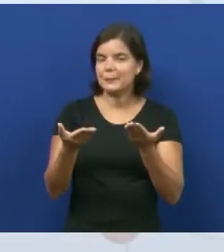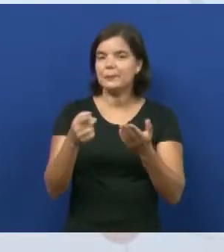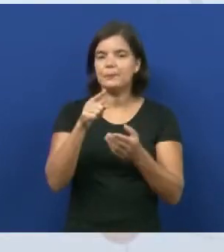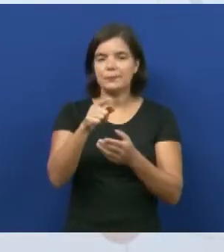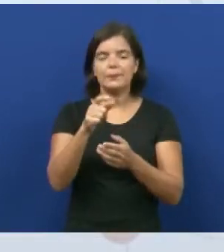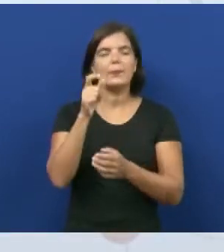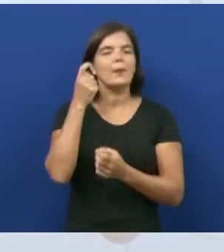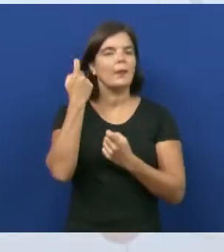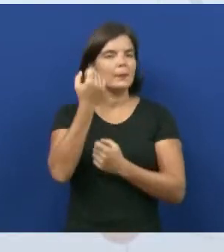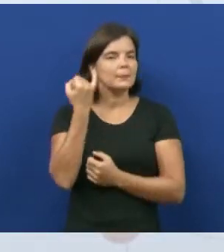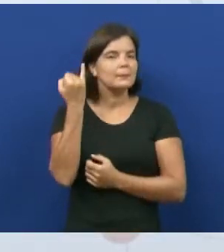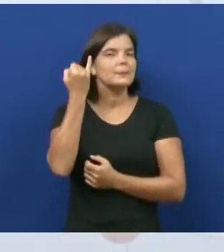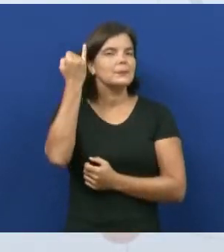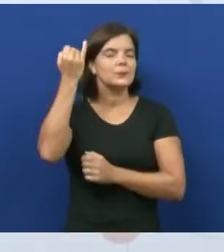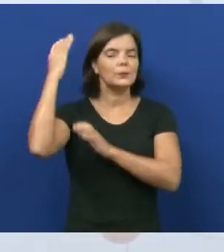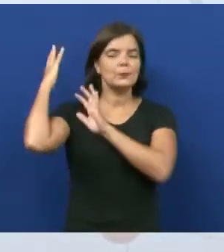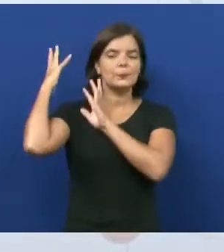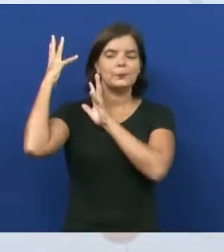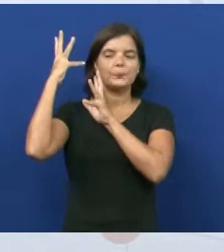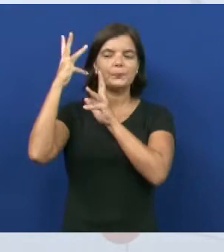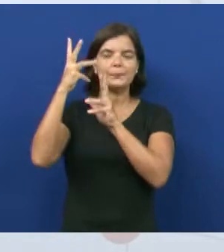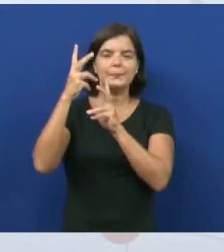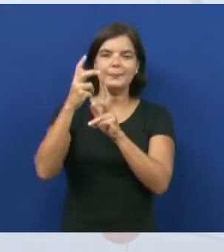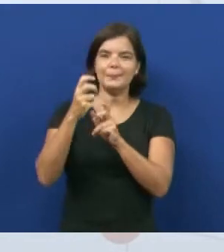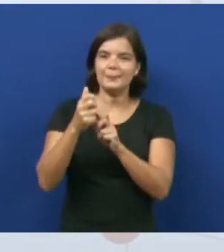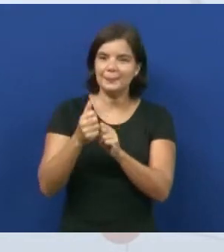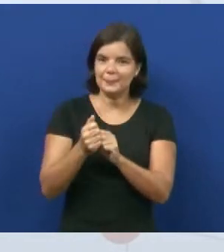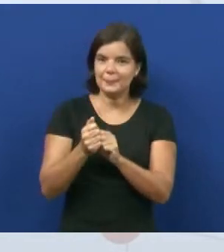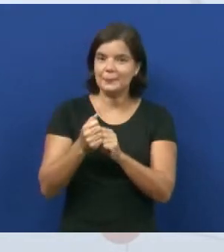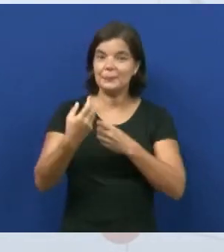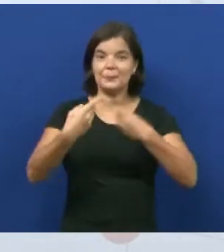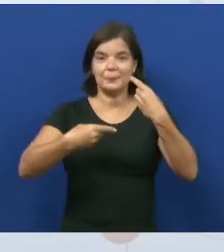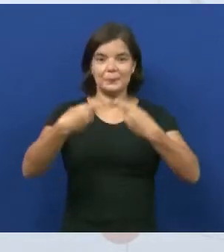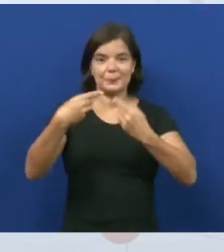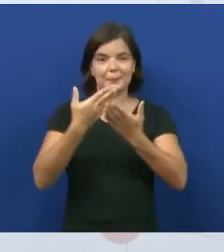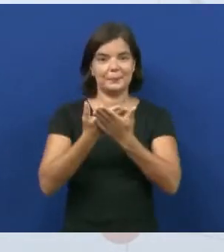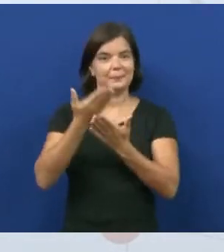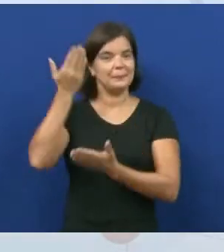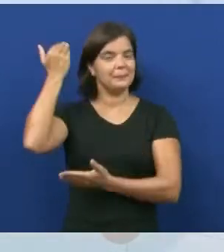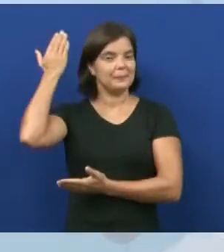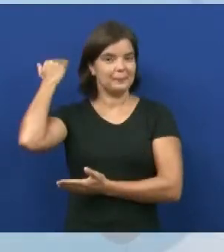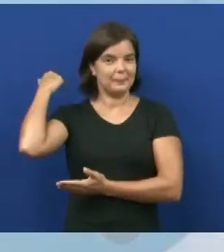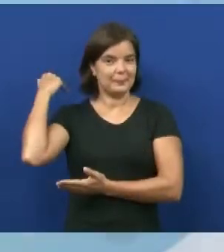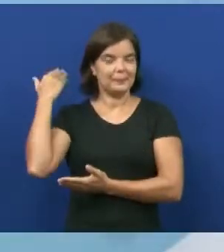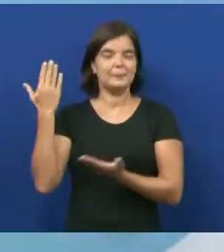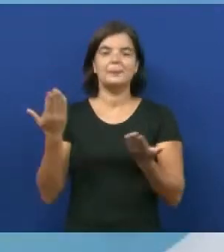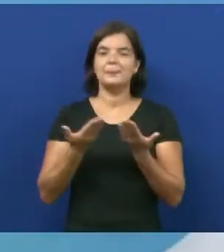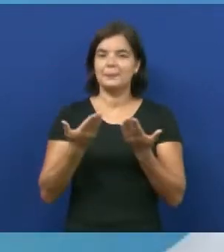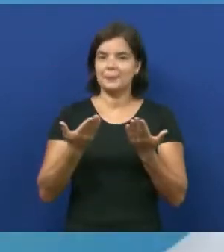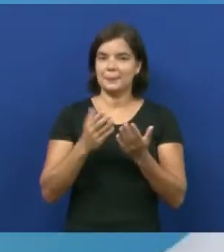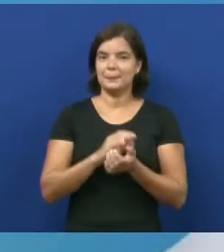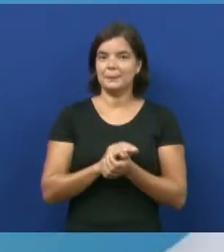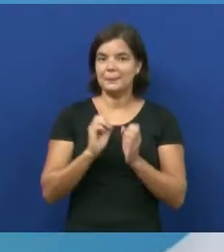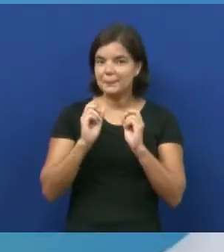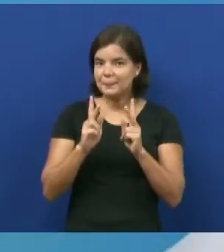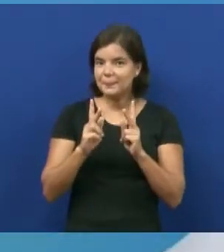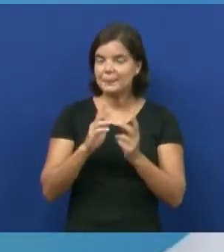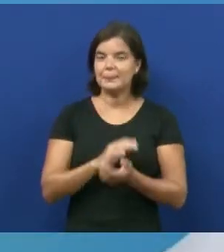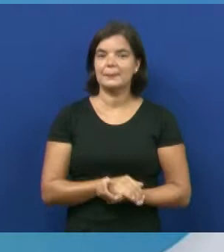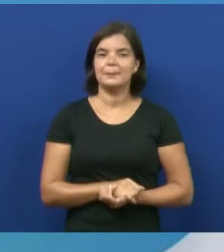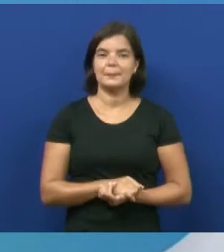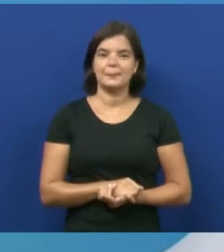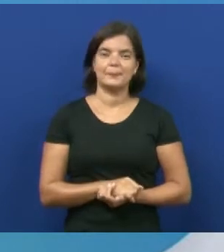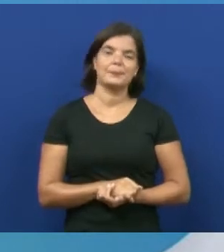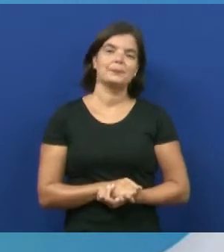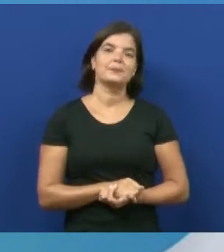você retome alguns dos princípios que nós discutimos na aula anterior. Nós vamos retomar aqui, ok?